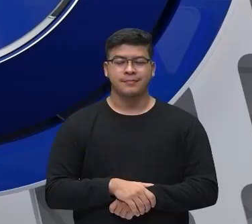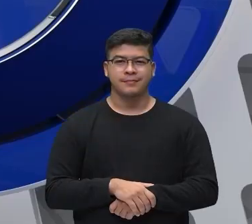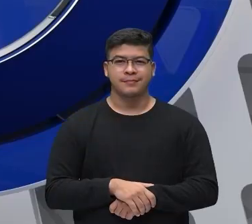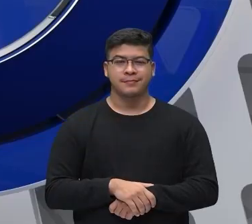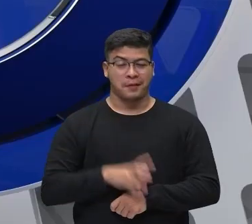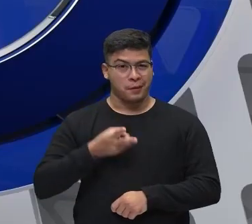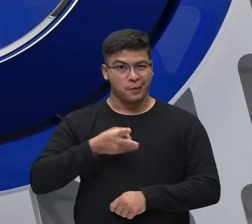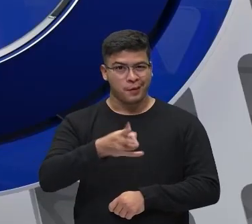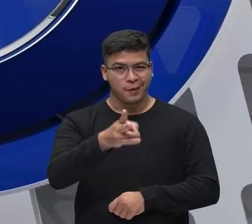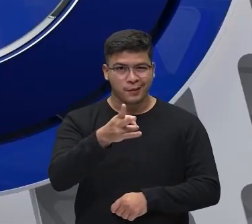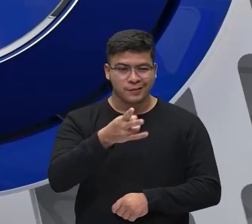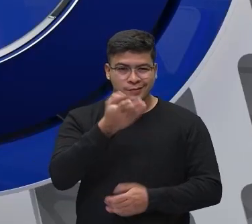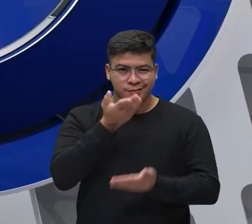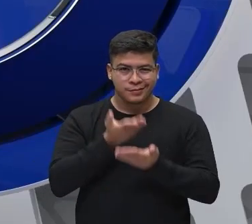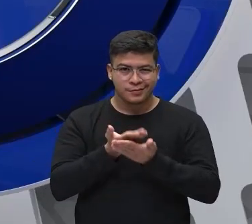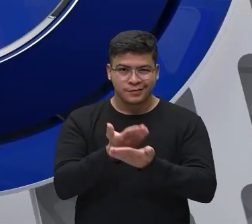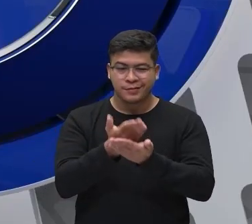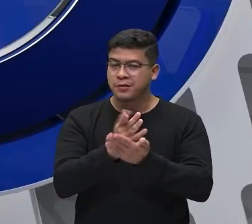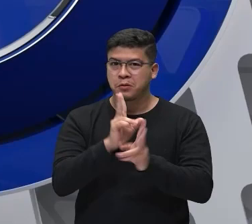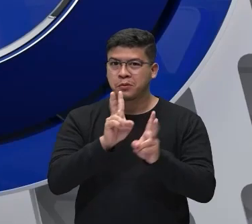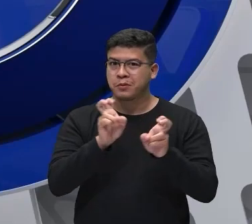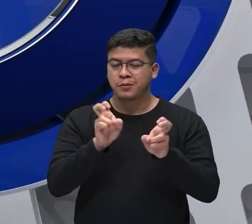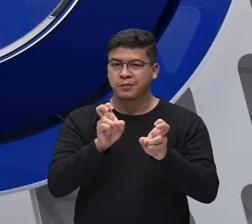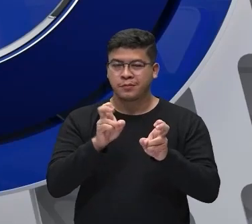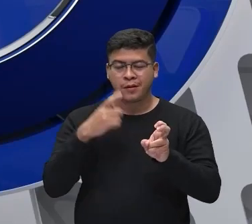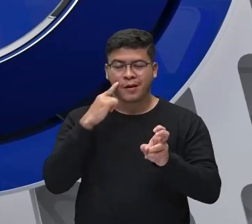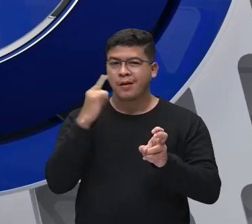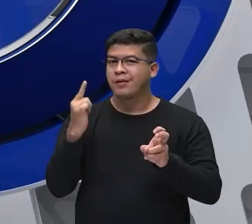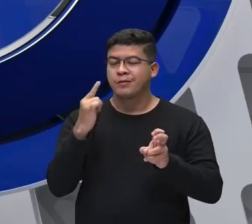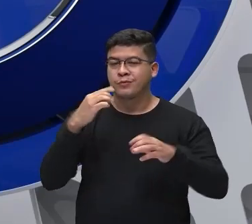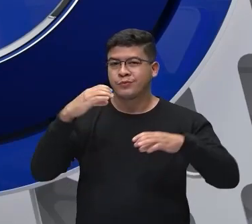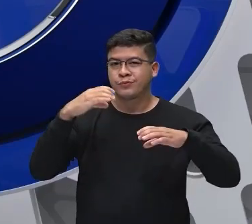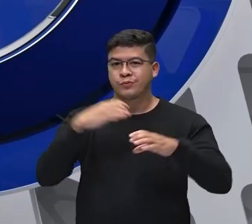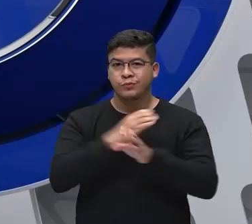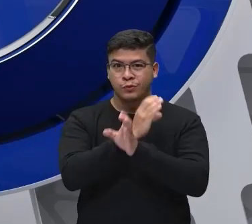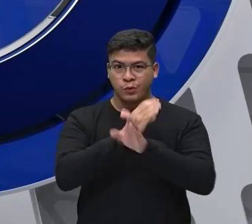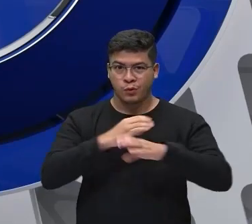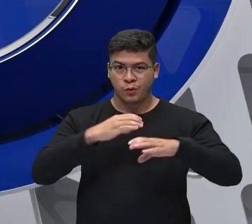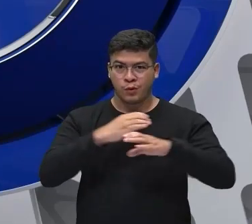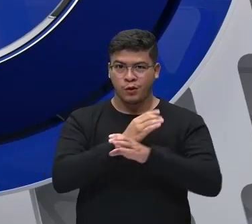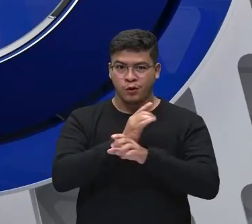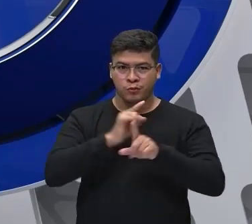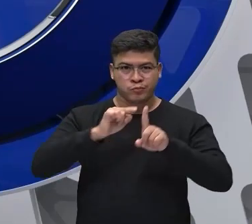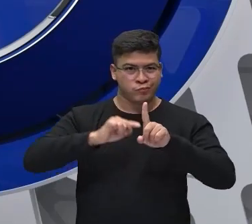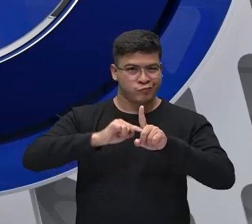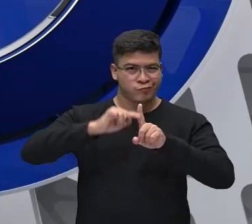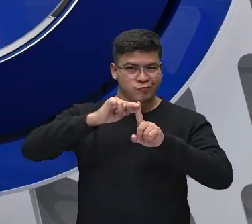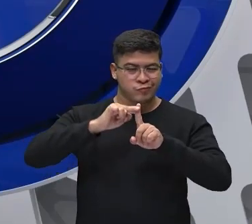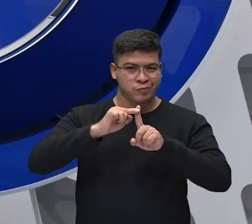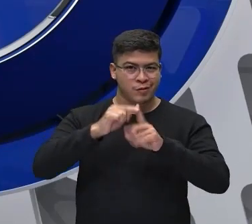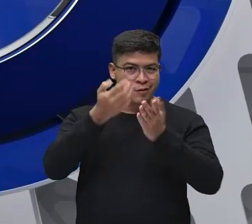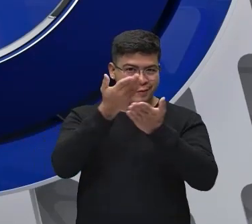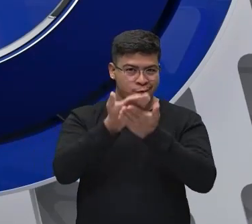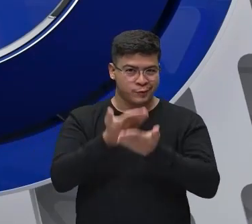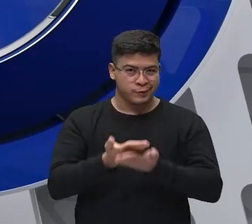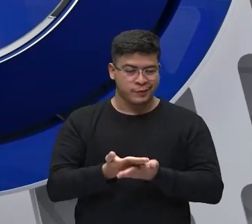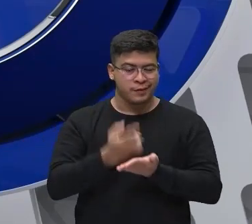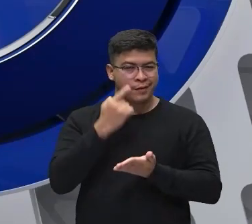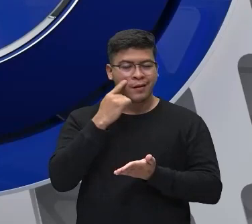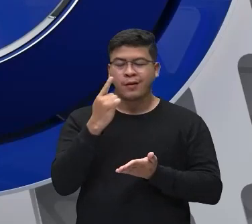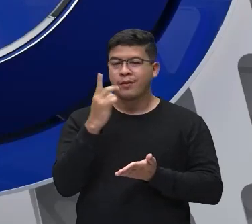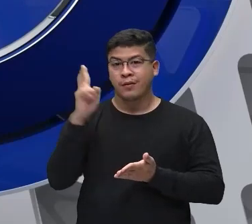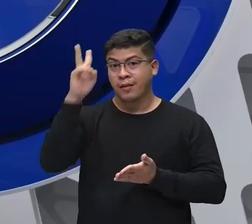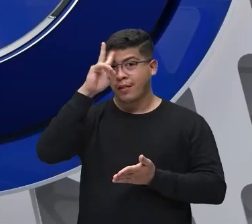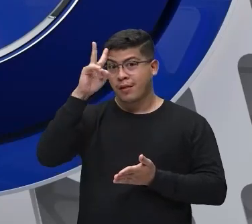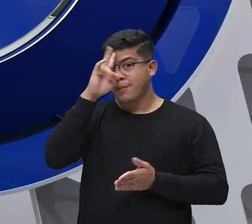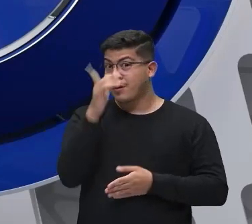Continuando os nossos estudos sobre termodinâmica, vamos aí relembrar o seu conceito e